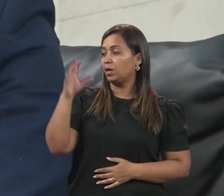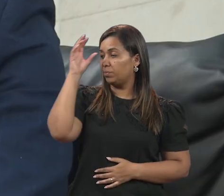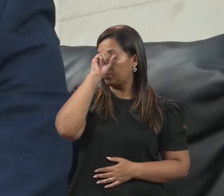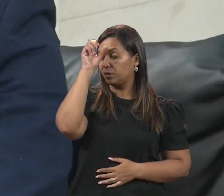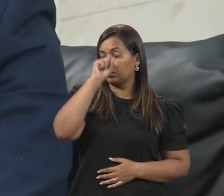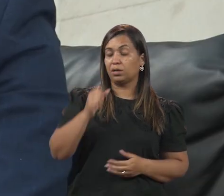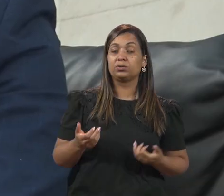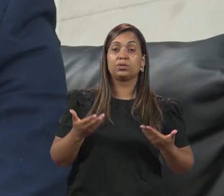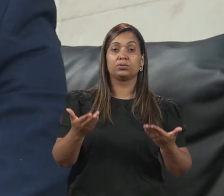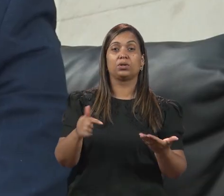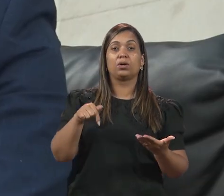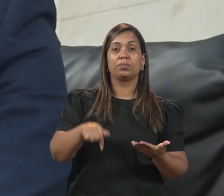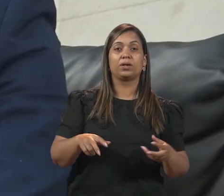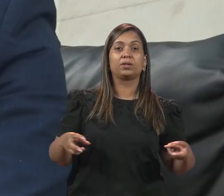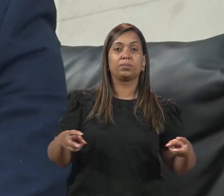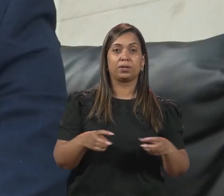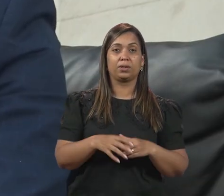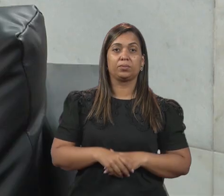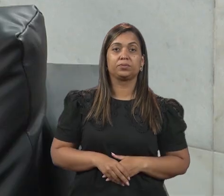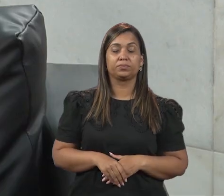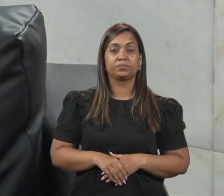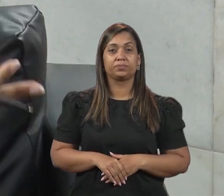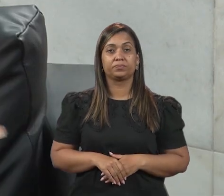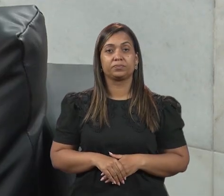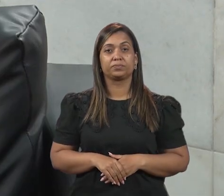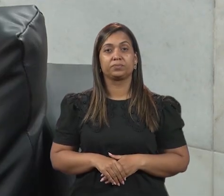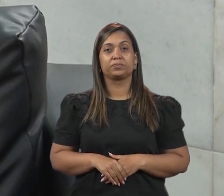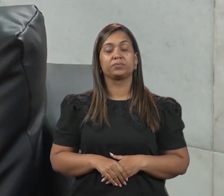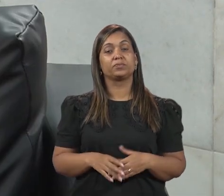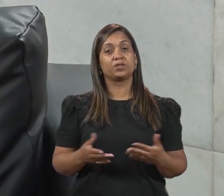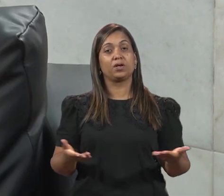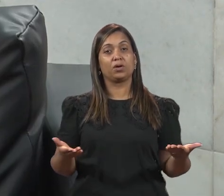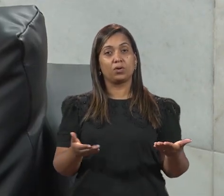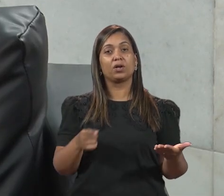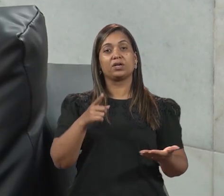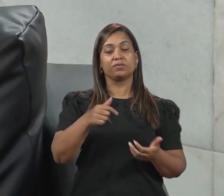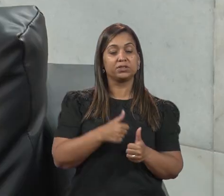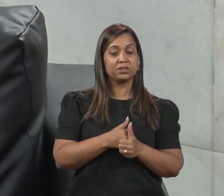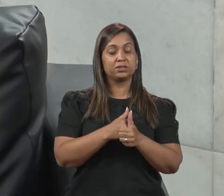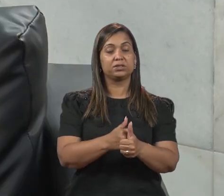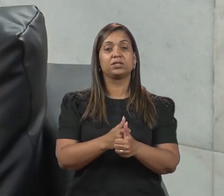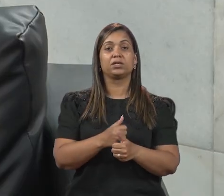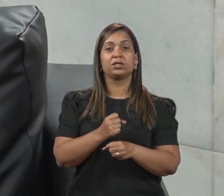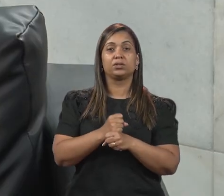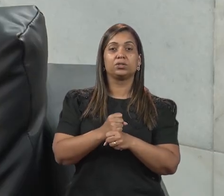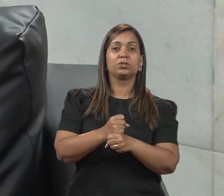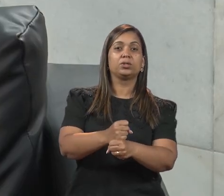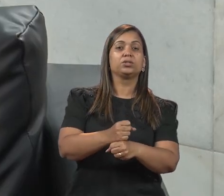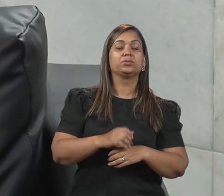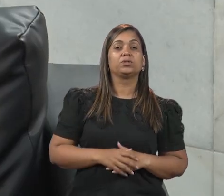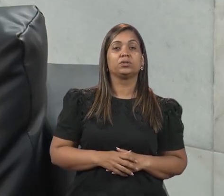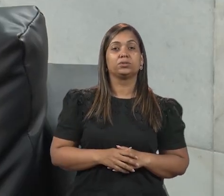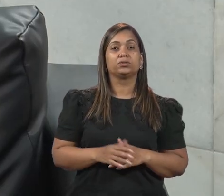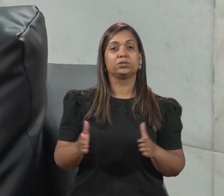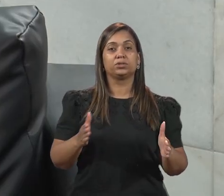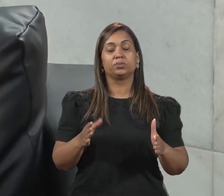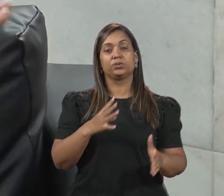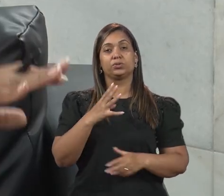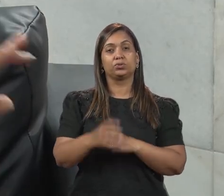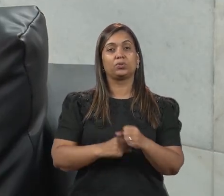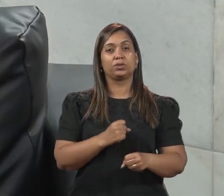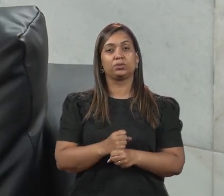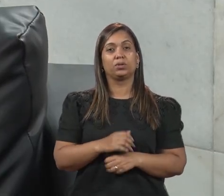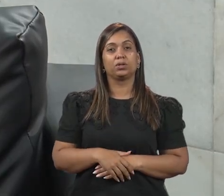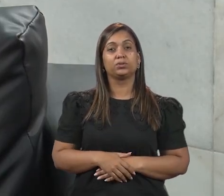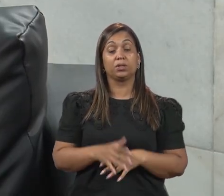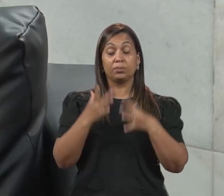trago aqui para o Legislativo. Que bacana. E é nessa linha que o senhor deve seguir aí nos próximos anos deste mandato. Então, sempre